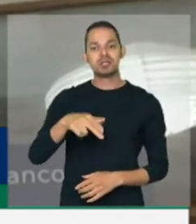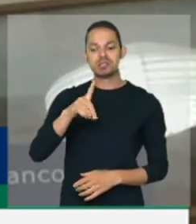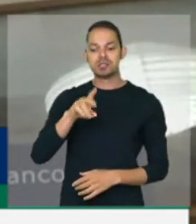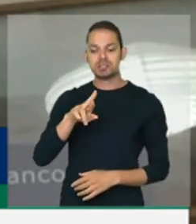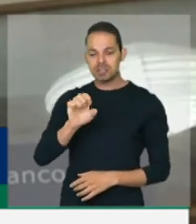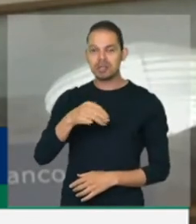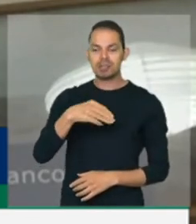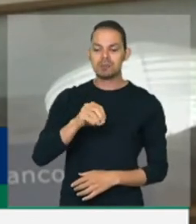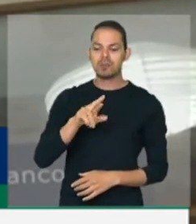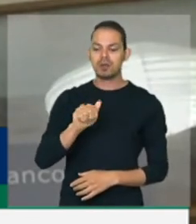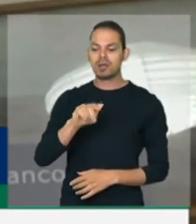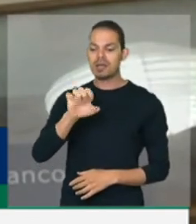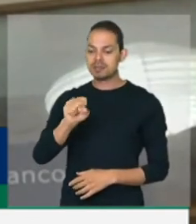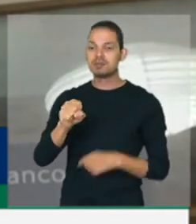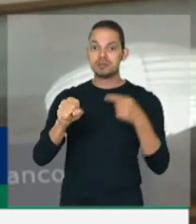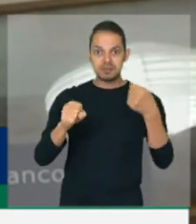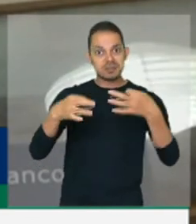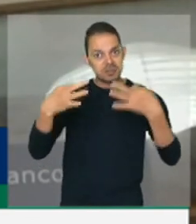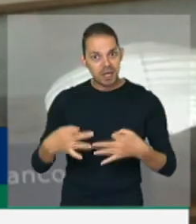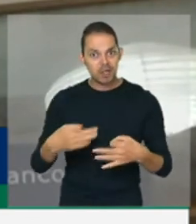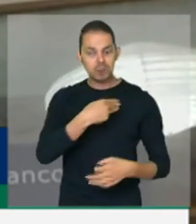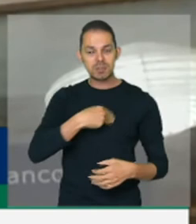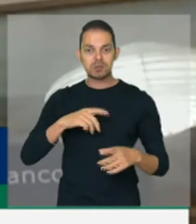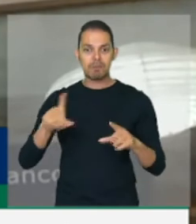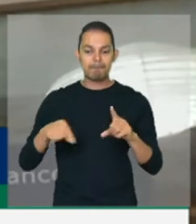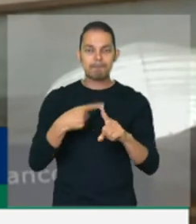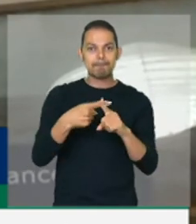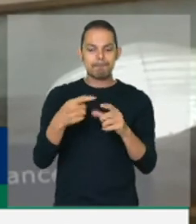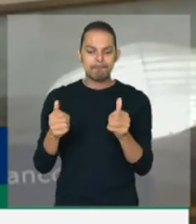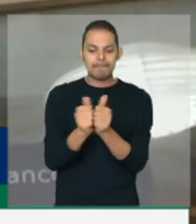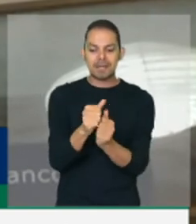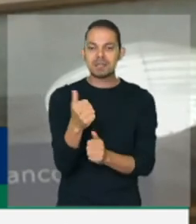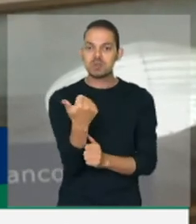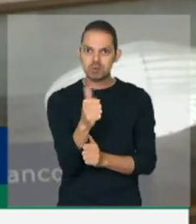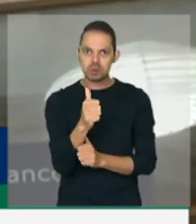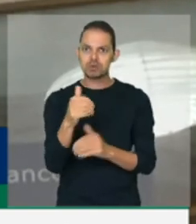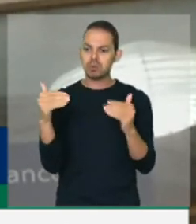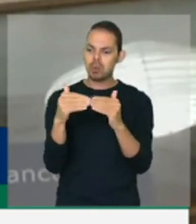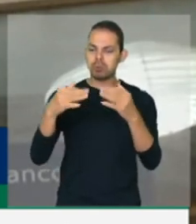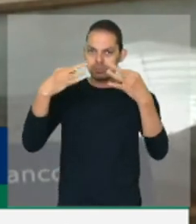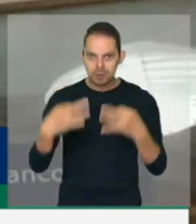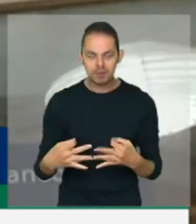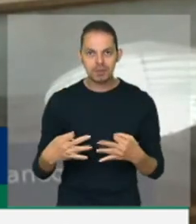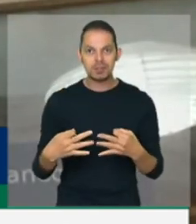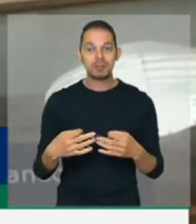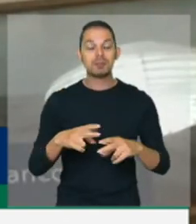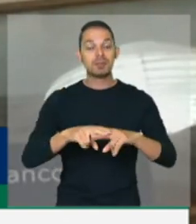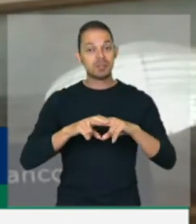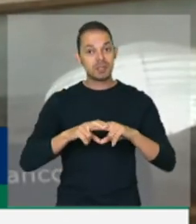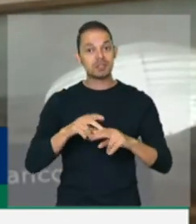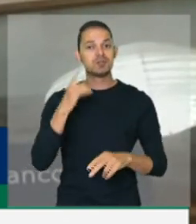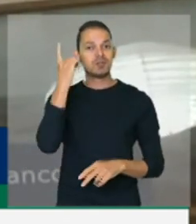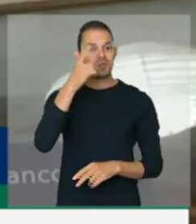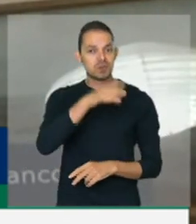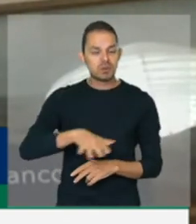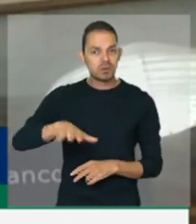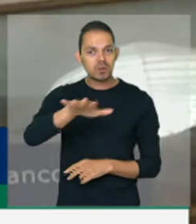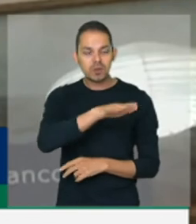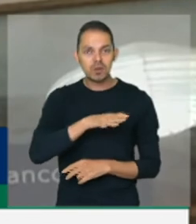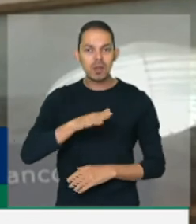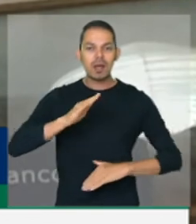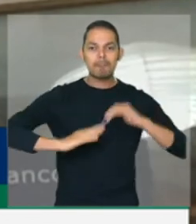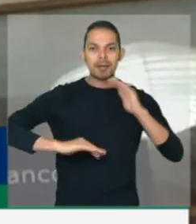11 dos ministros, por toda a corte. Nesse sentido, deputados e deputadas, eu quero dizer que não é a